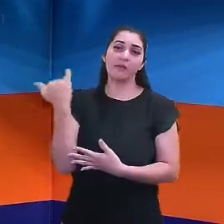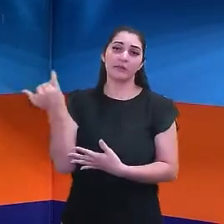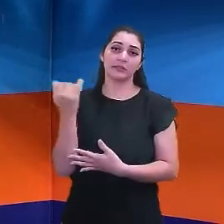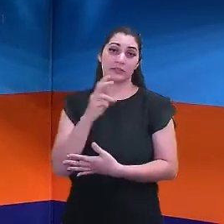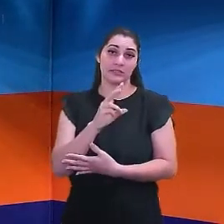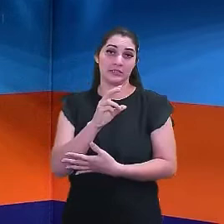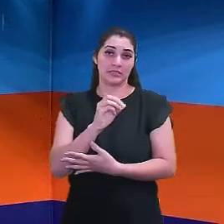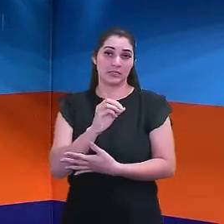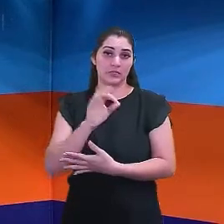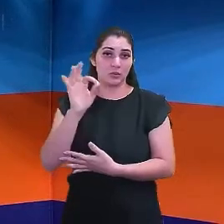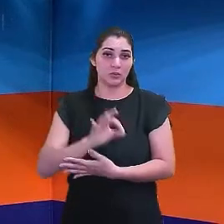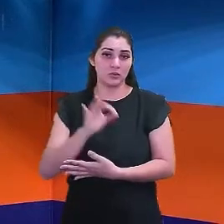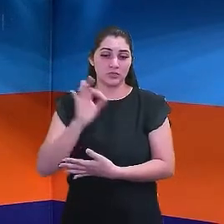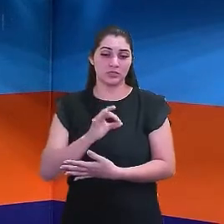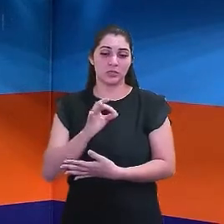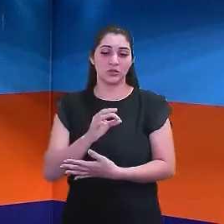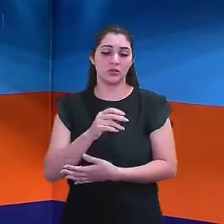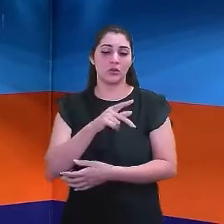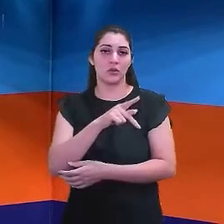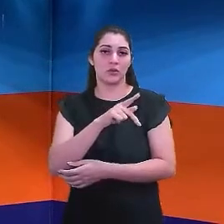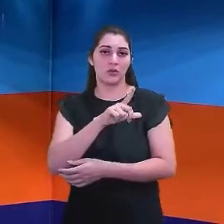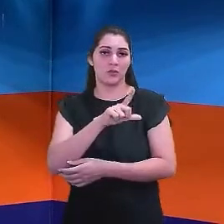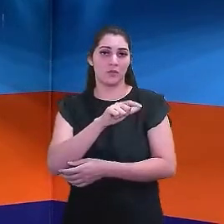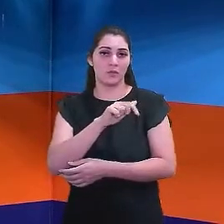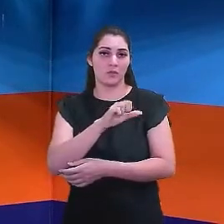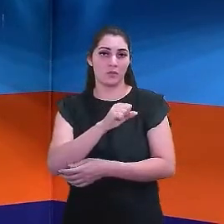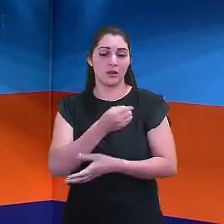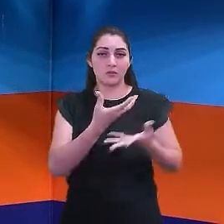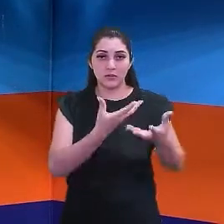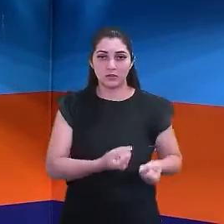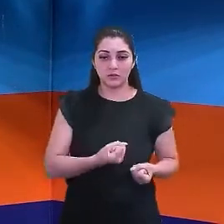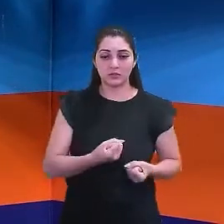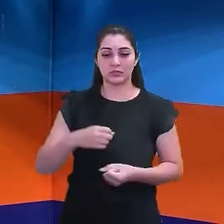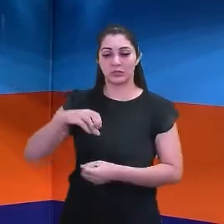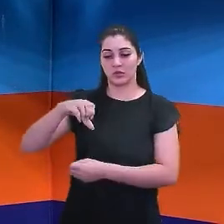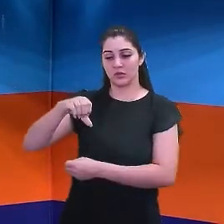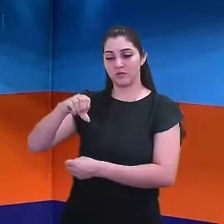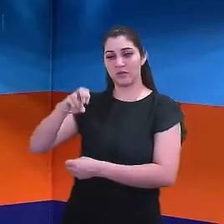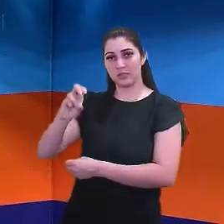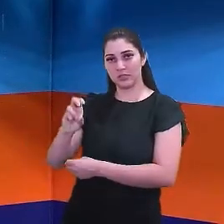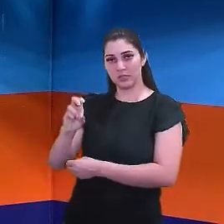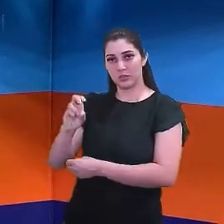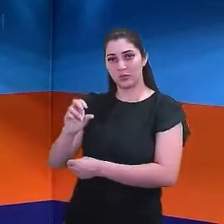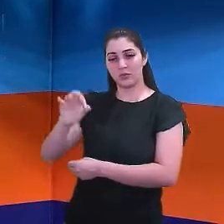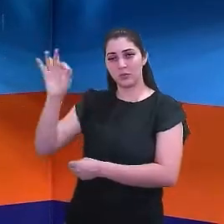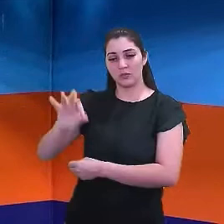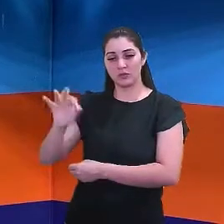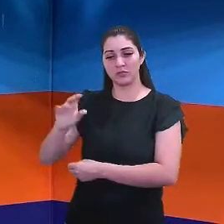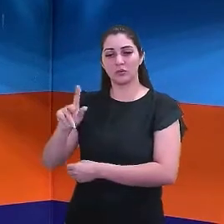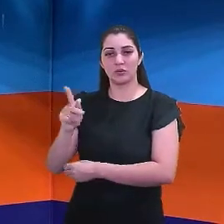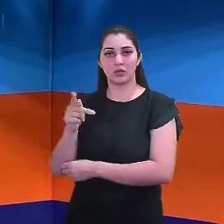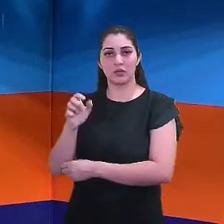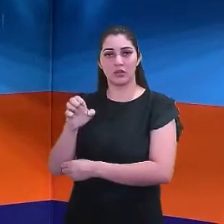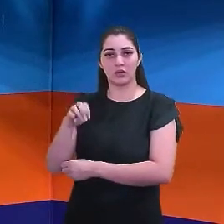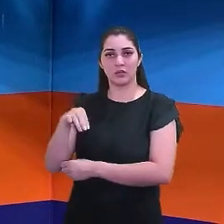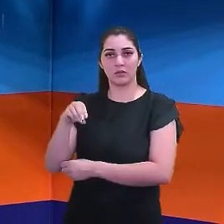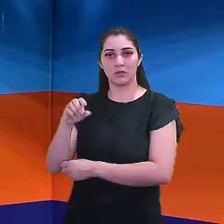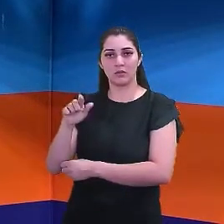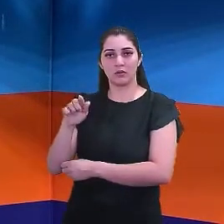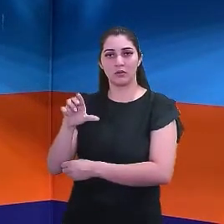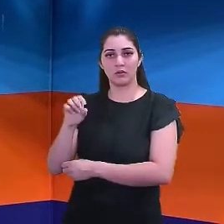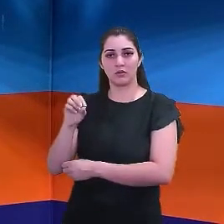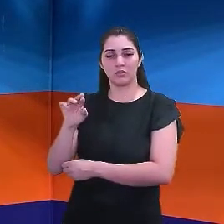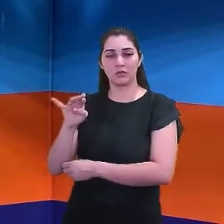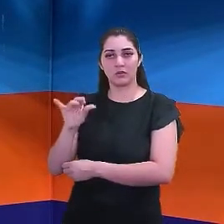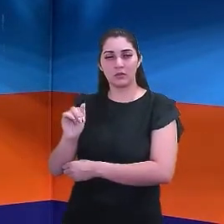plasma, 95% é pela hemoglobina, essa molécula, né? Essa estrutura que tem uma importância singular, né?